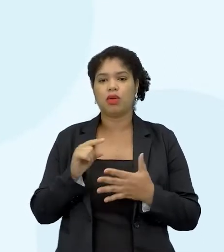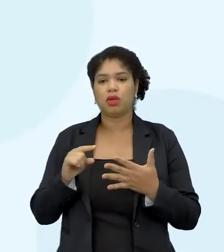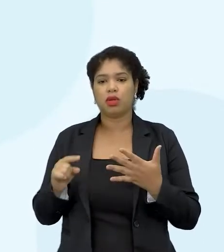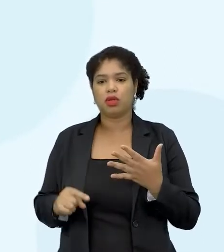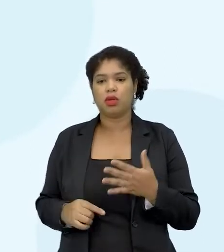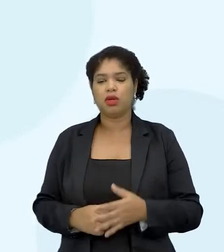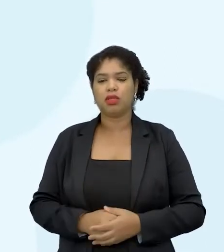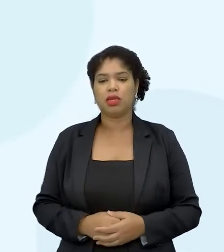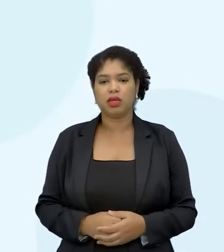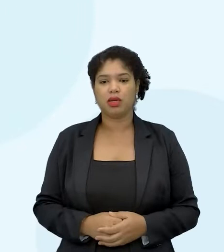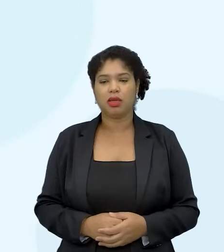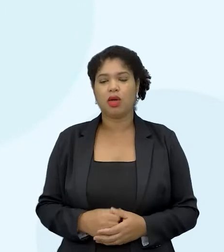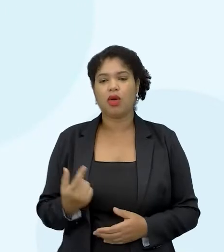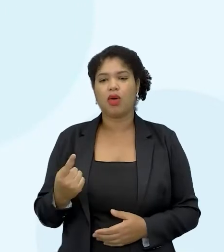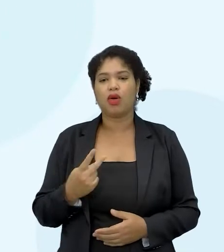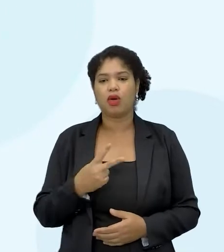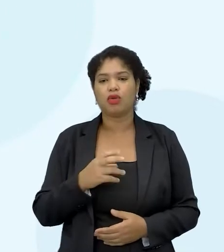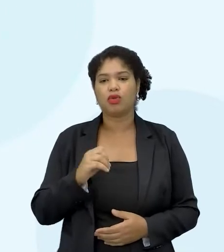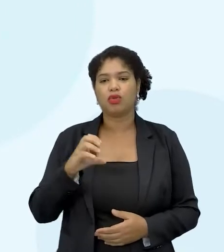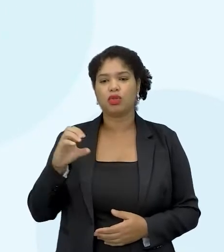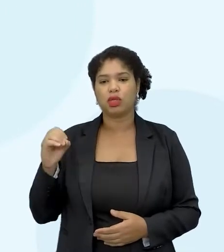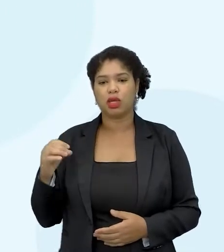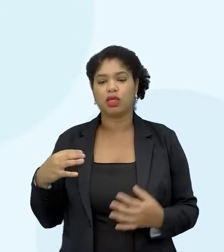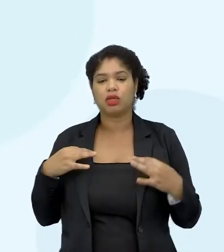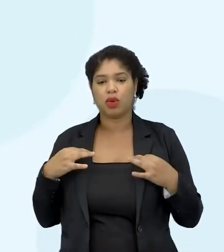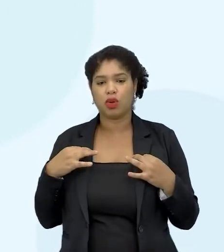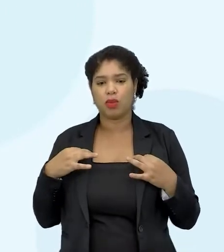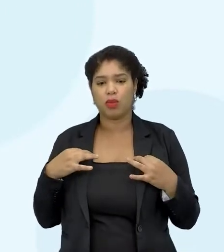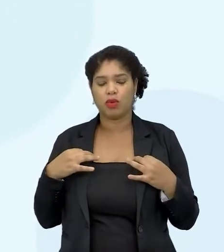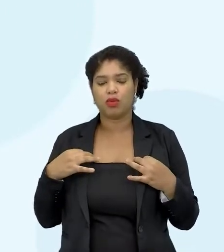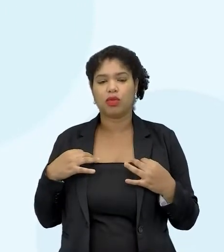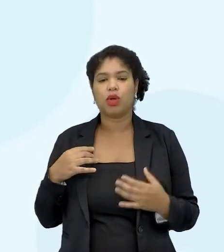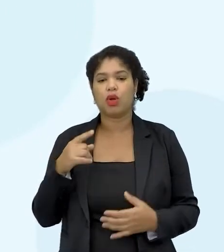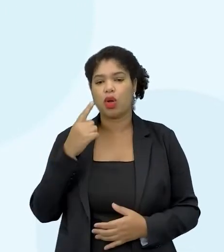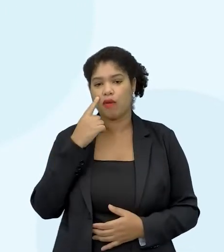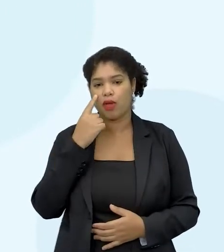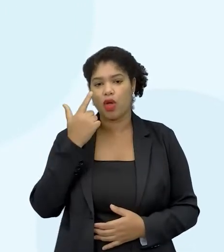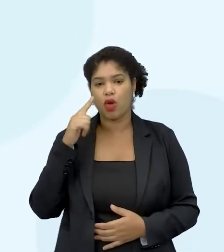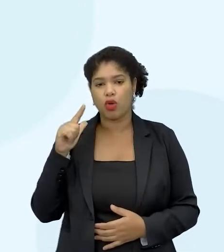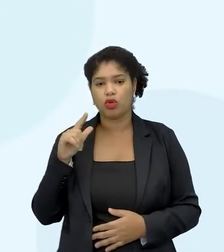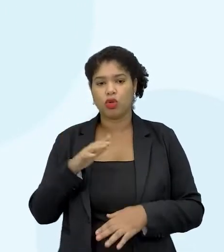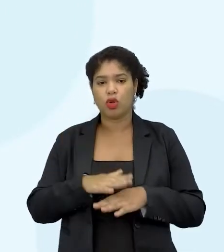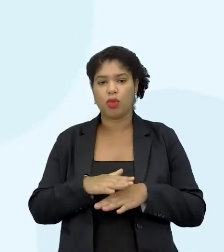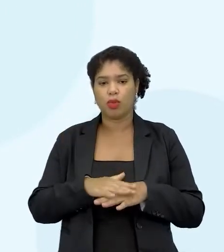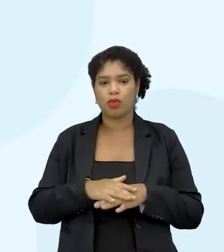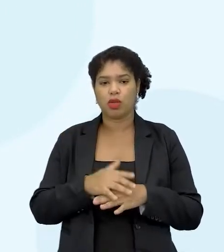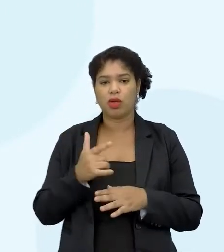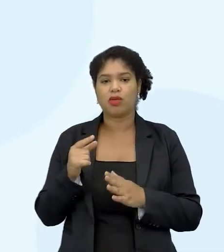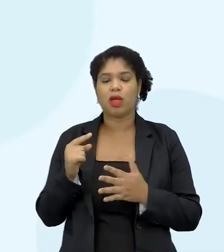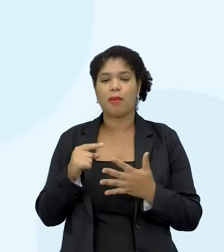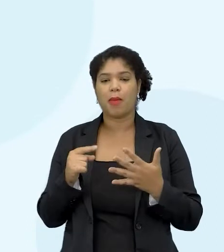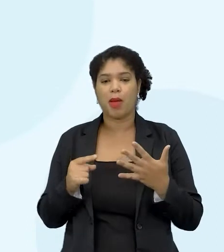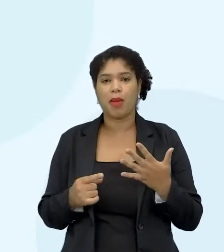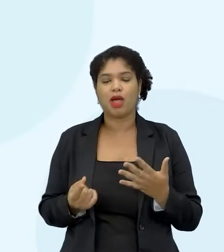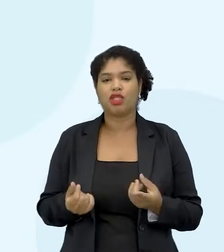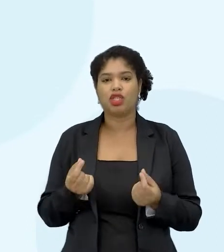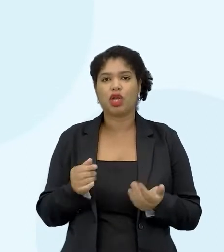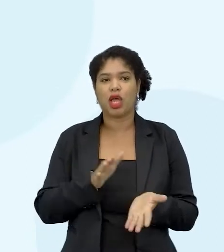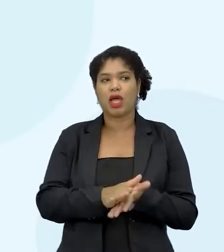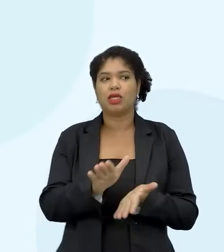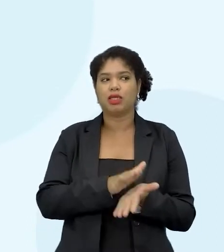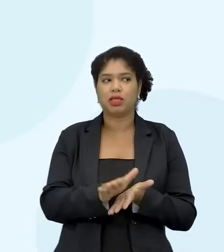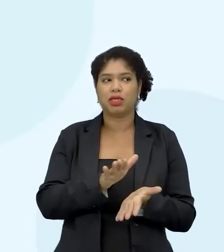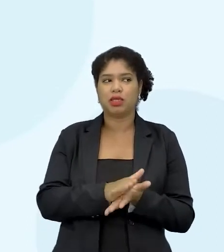para produzir 200 camisetas, essa empresa vai gastar, né? Vai custar para sua